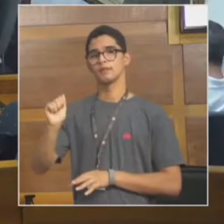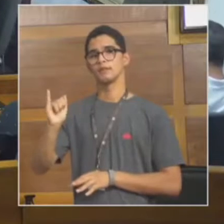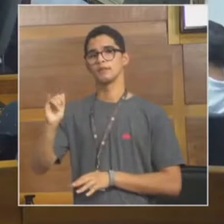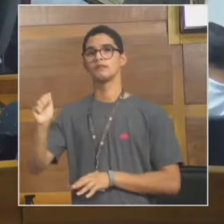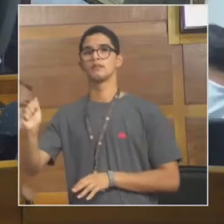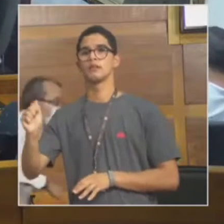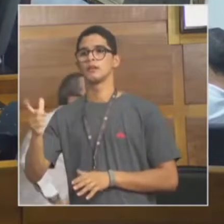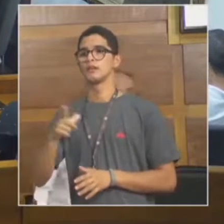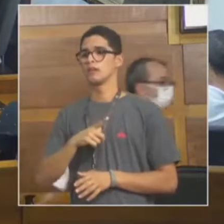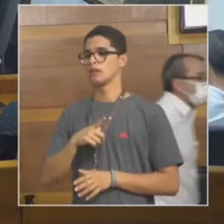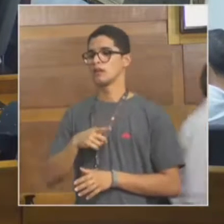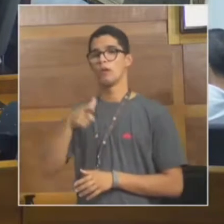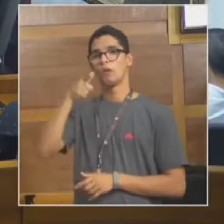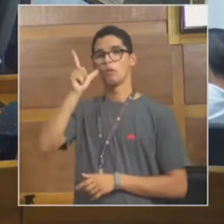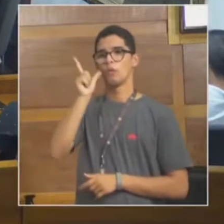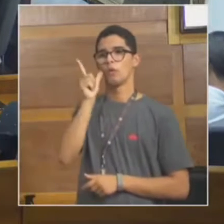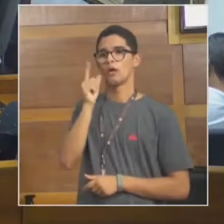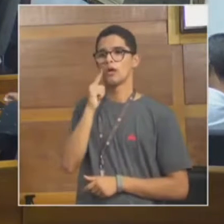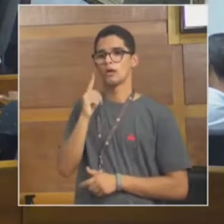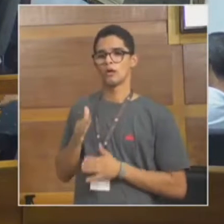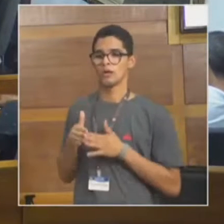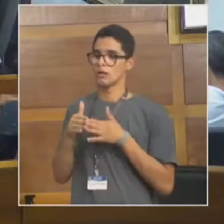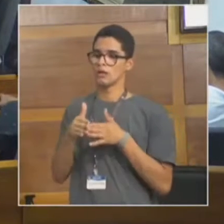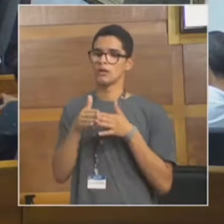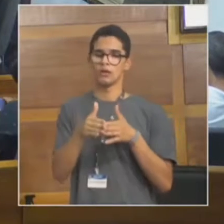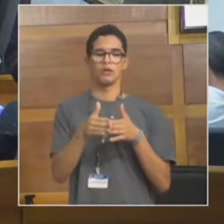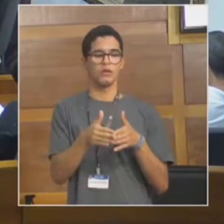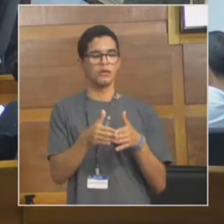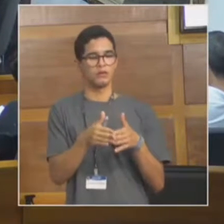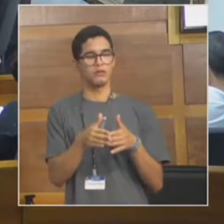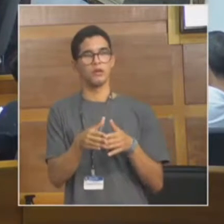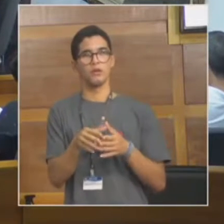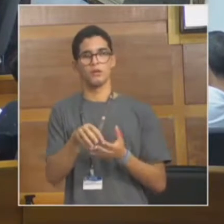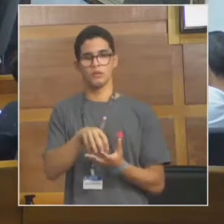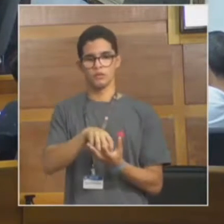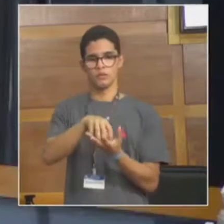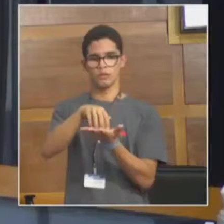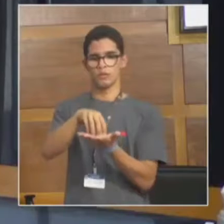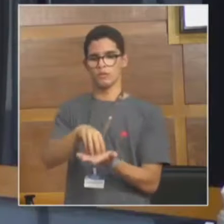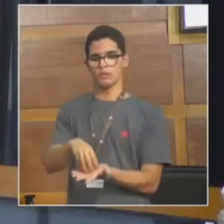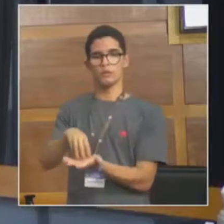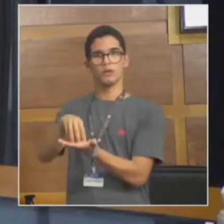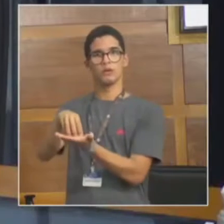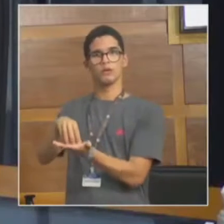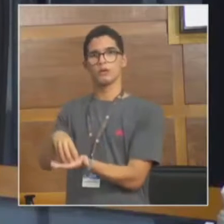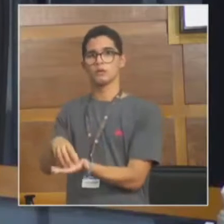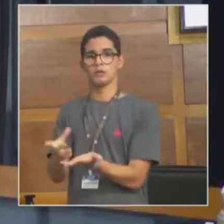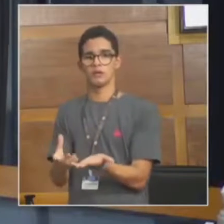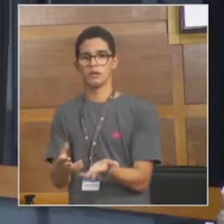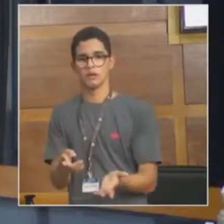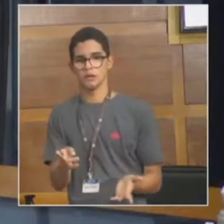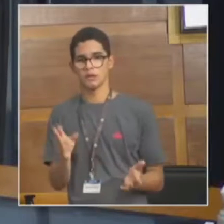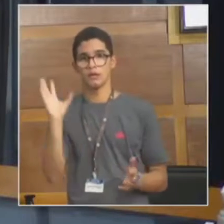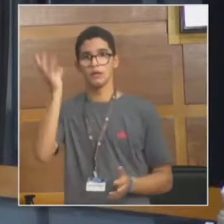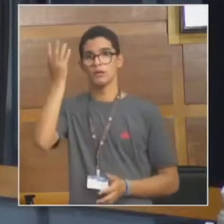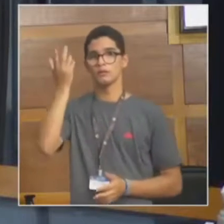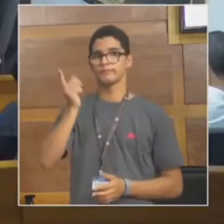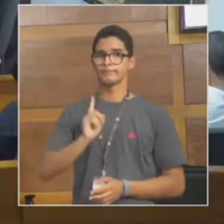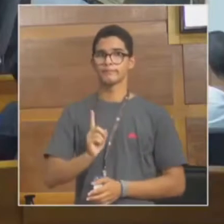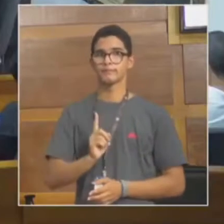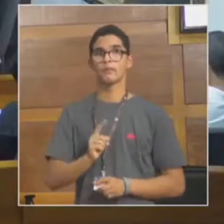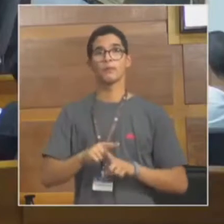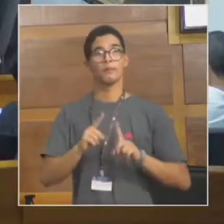táxi boat e as lanche o flutuante na ponta do cais Fagner ele não vai resolver o Concordo com você mas ele vai ajudar muito